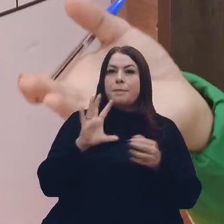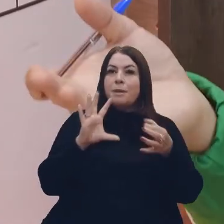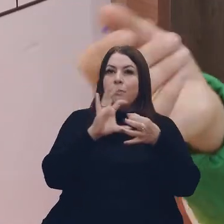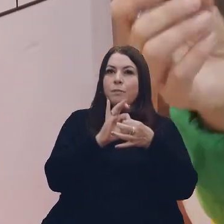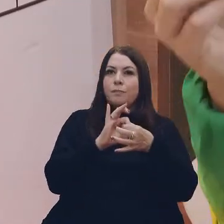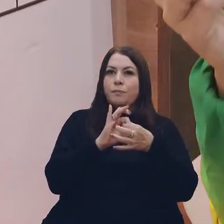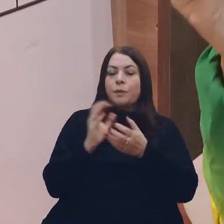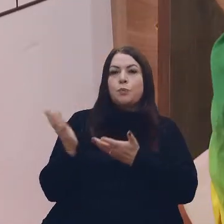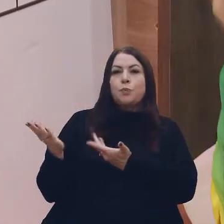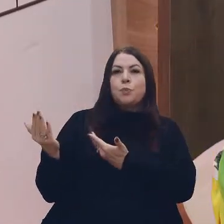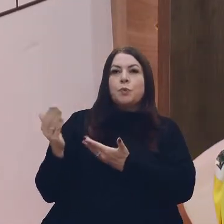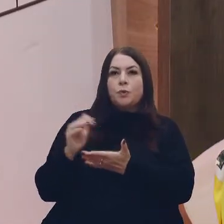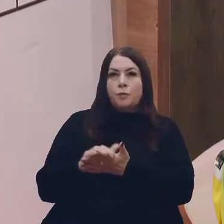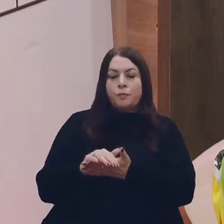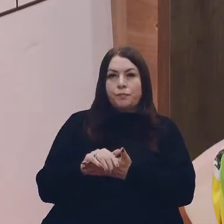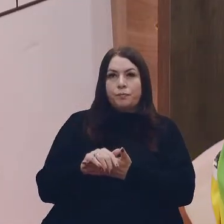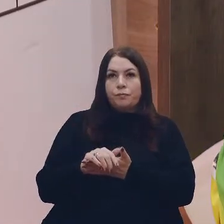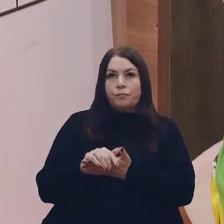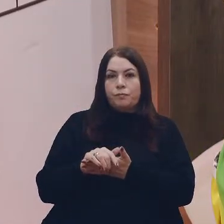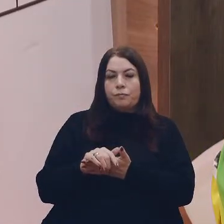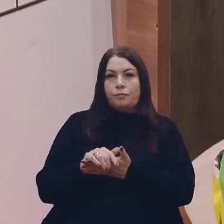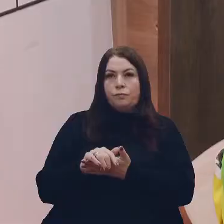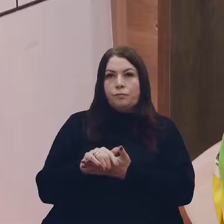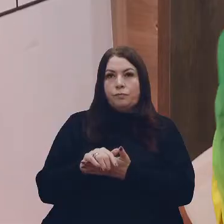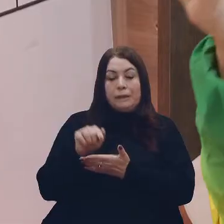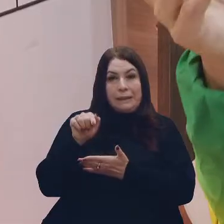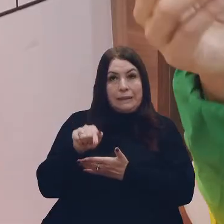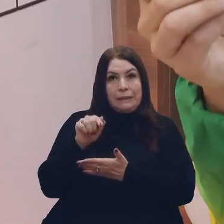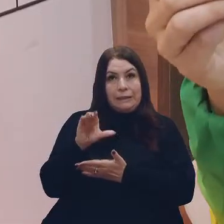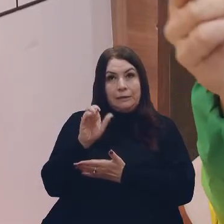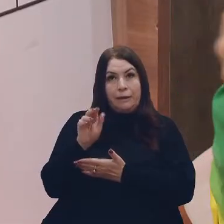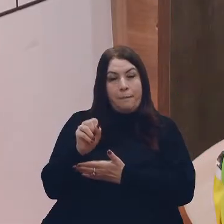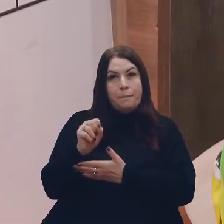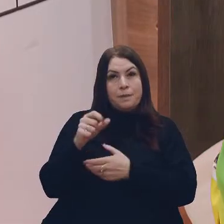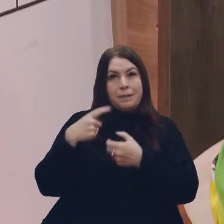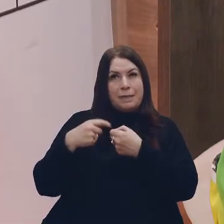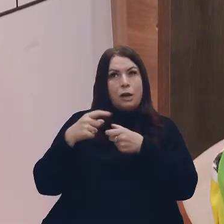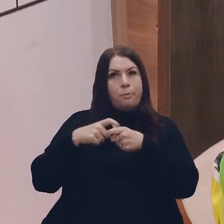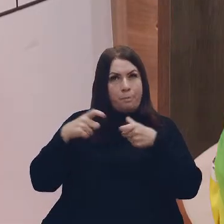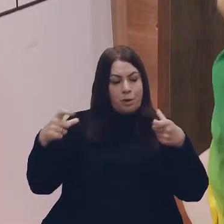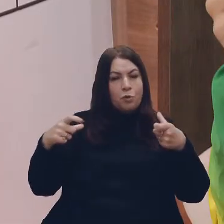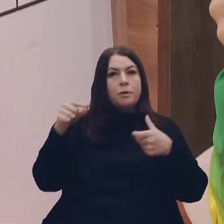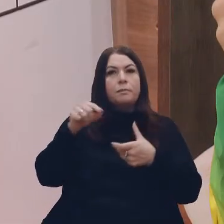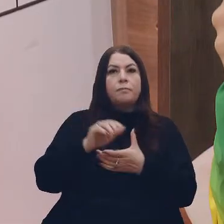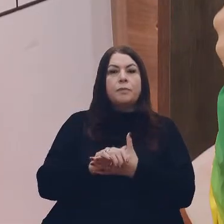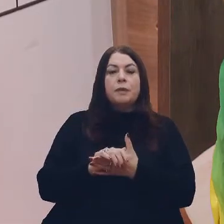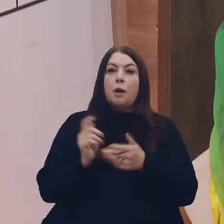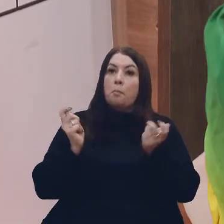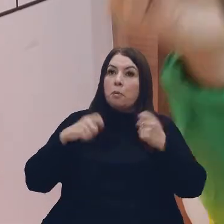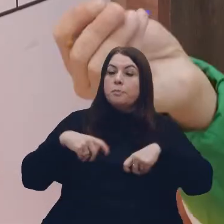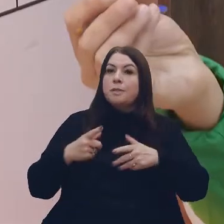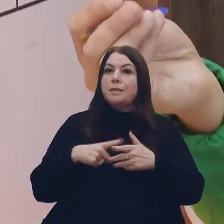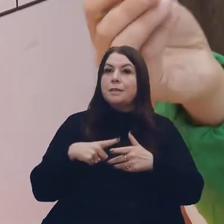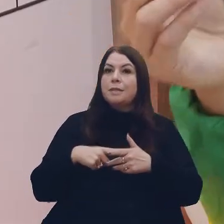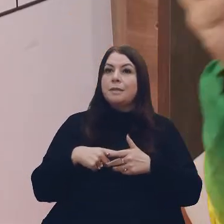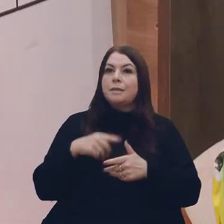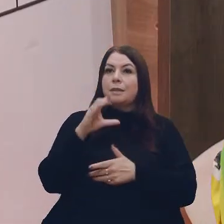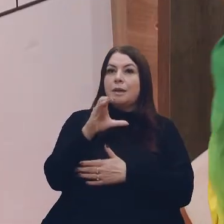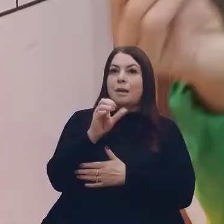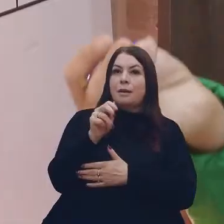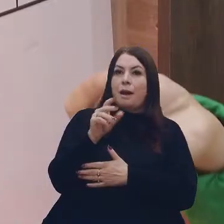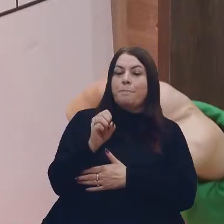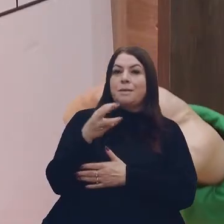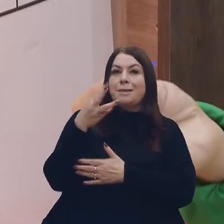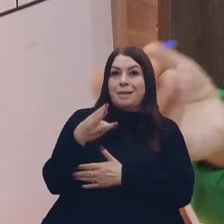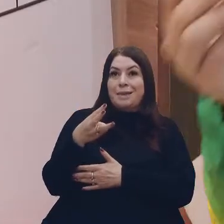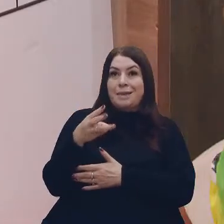à juventude. E nesses CAPS, em cidades maiores, tem a possibilidade de ter CAPS 3.